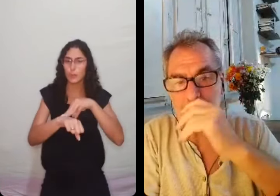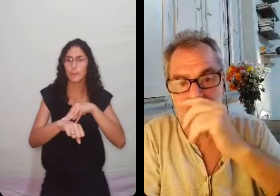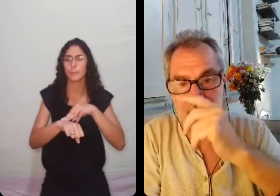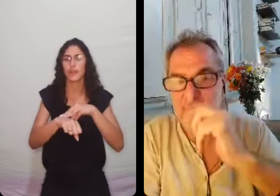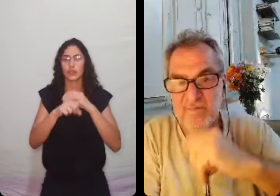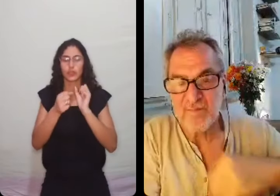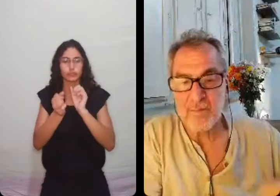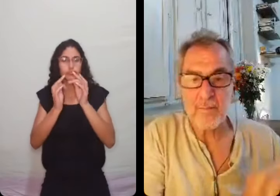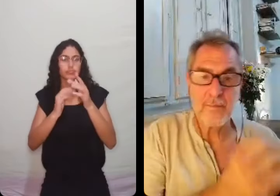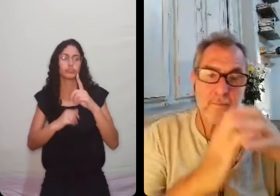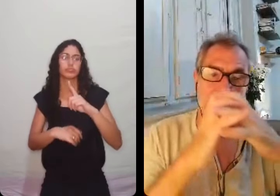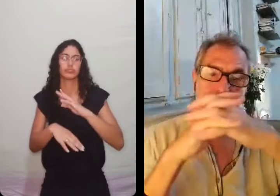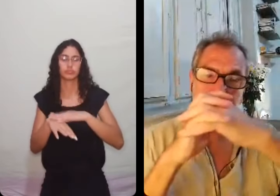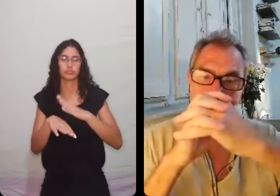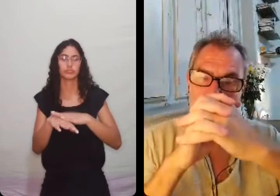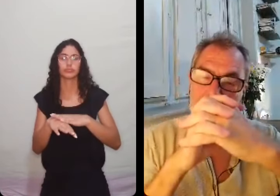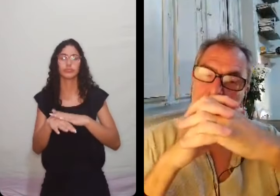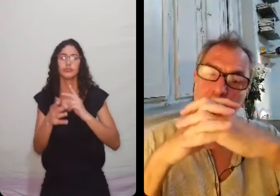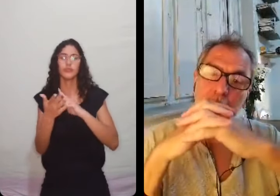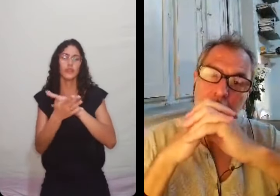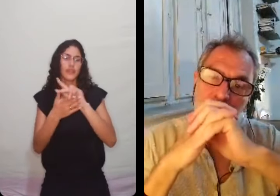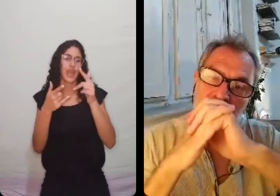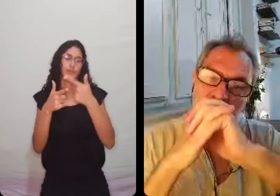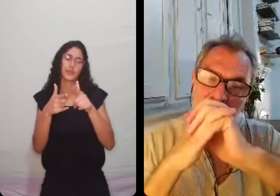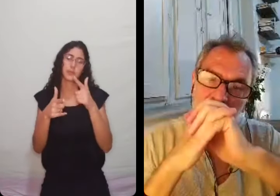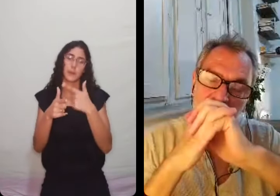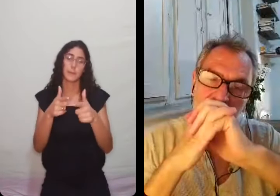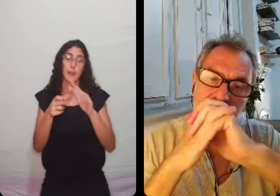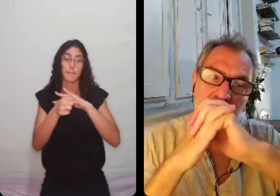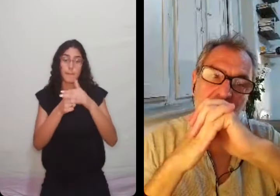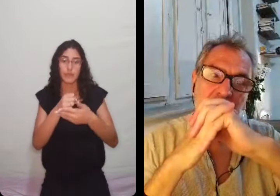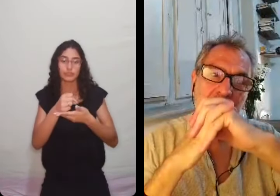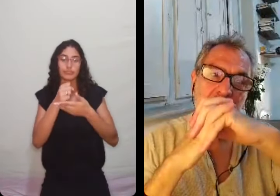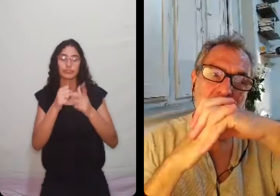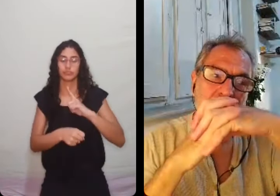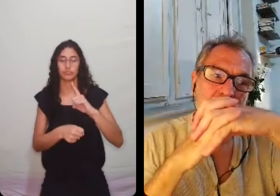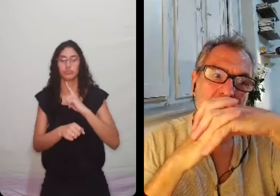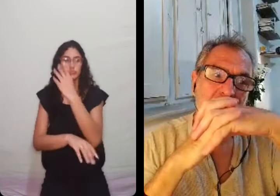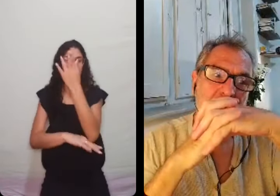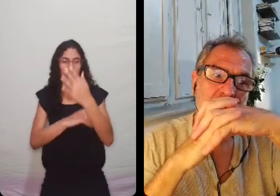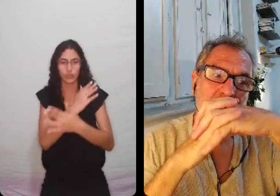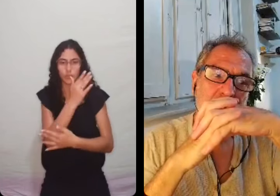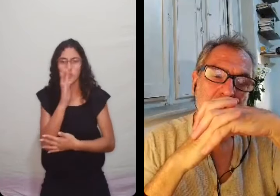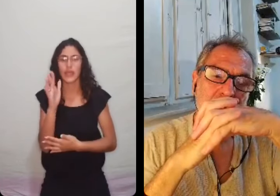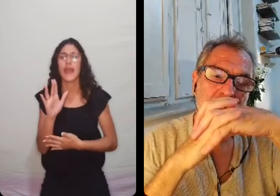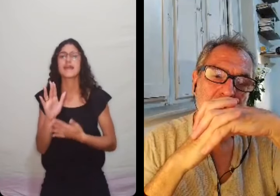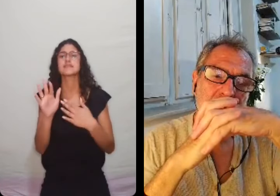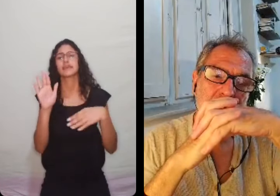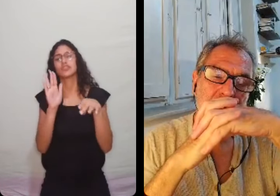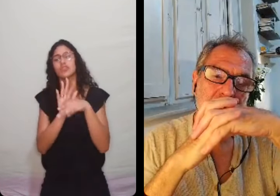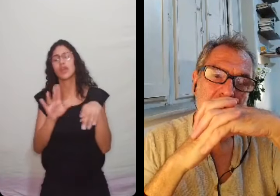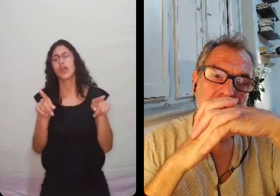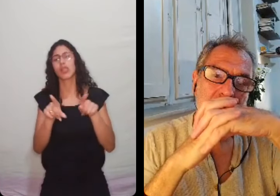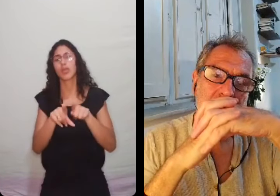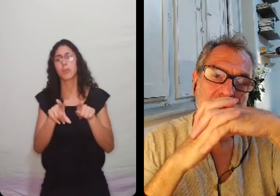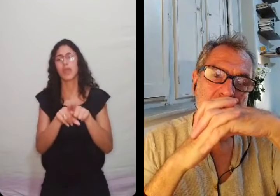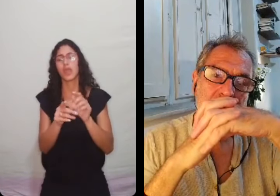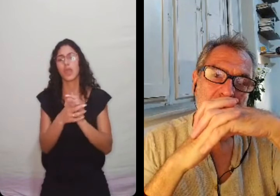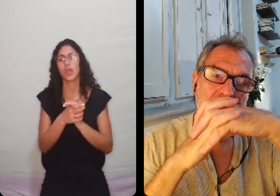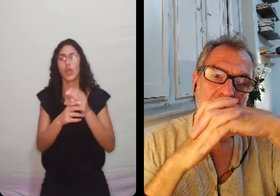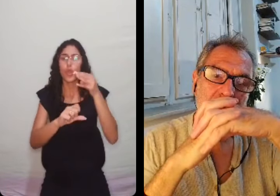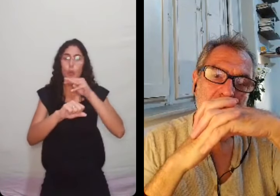Diante de tantas tragédias ambientais e que chega, né, nesse momento que nós